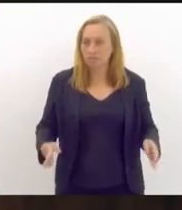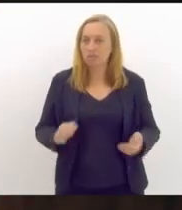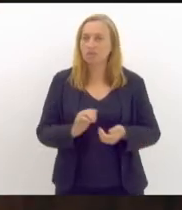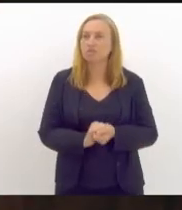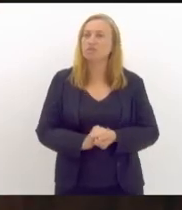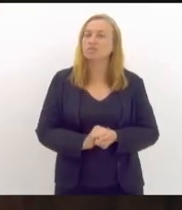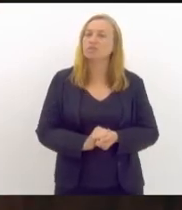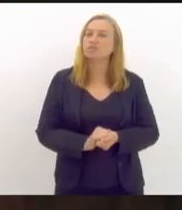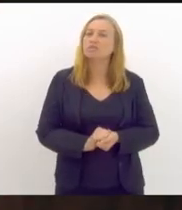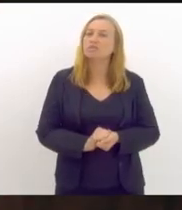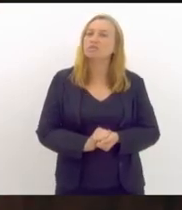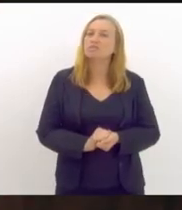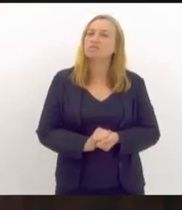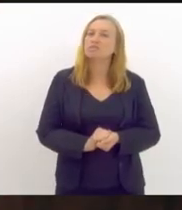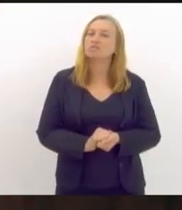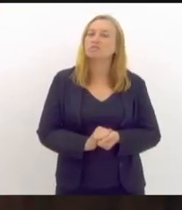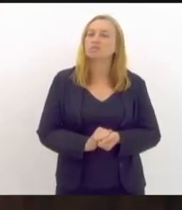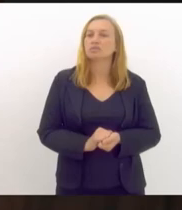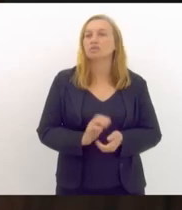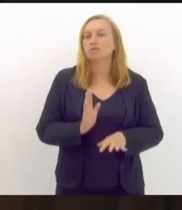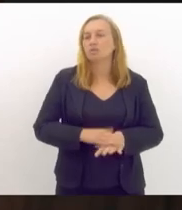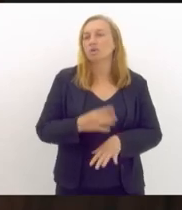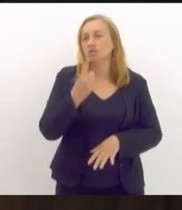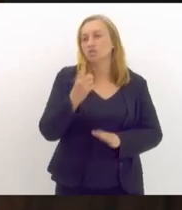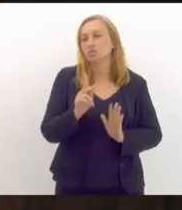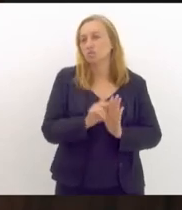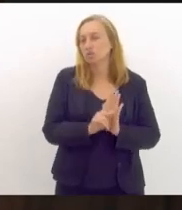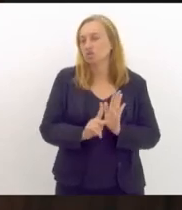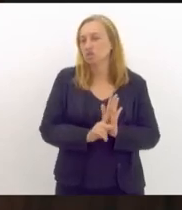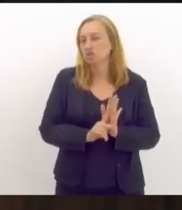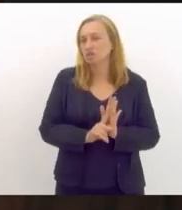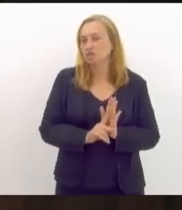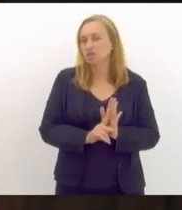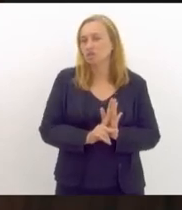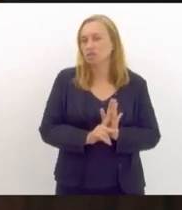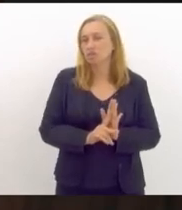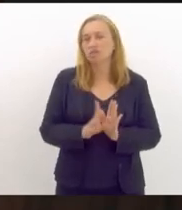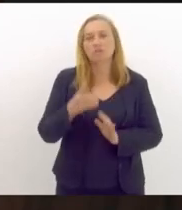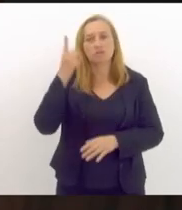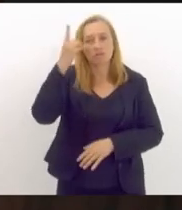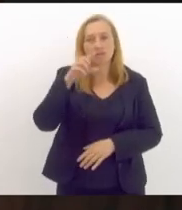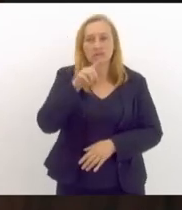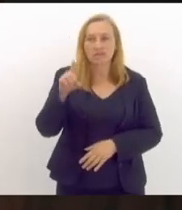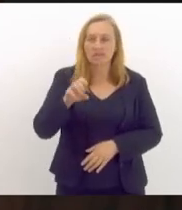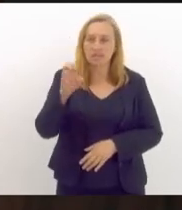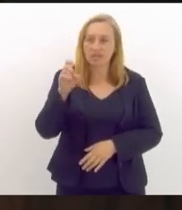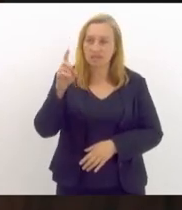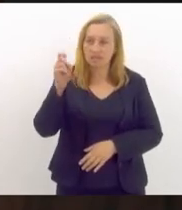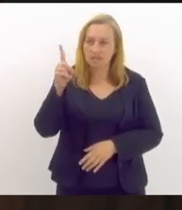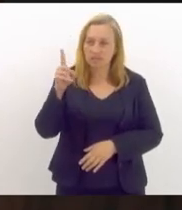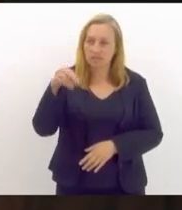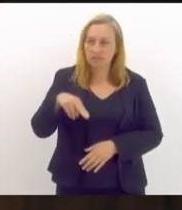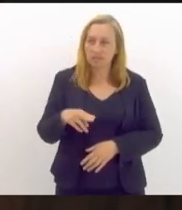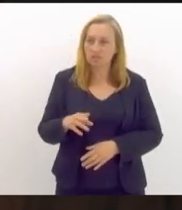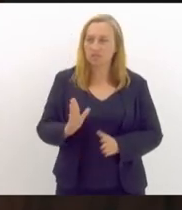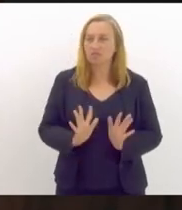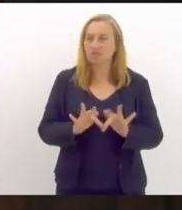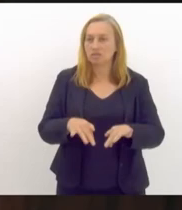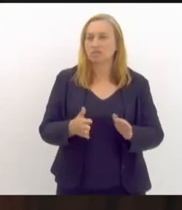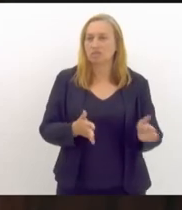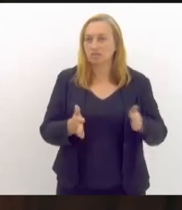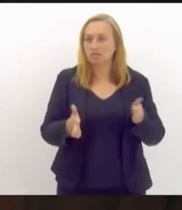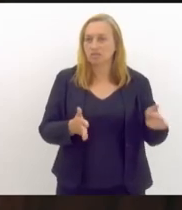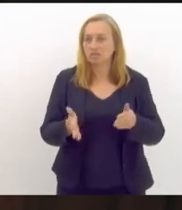no expediente final que eu vou cantar só mais um projeto que tá aqui na pauta que é da Deputado azedan E aí vou passar para o expediente final